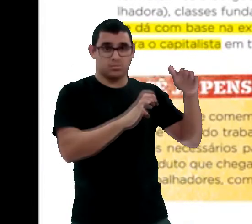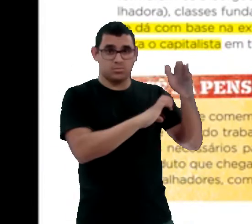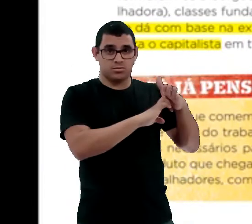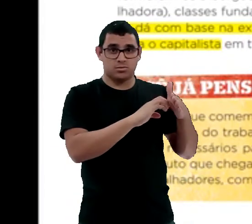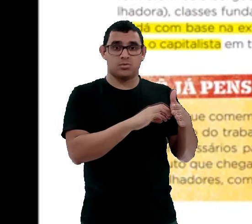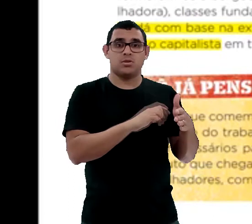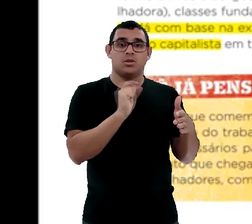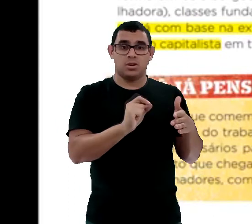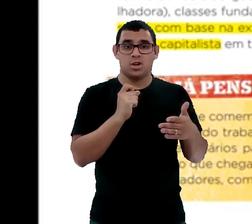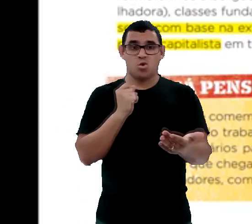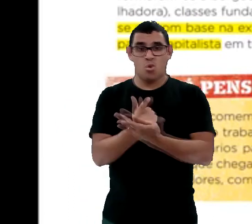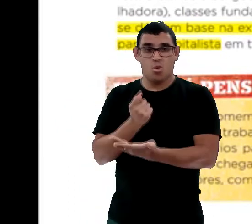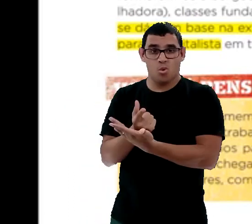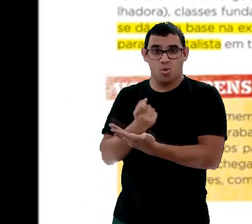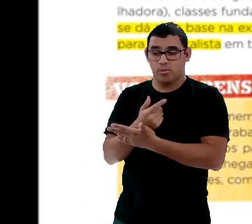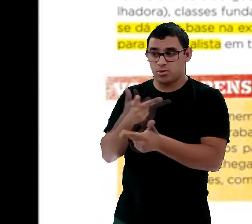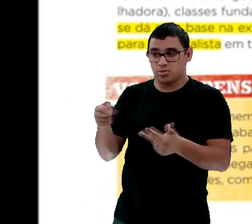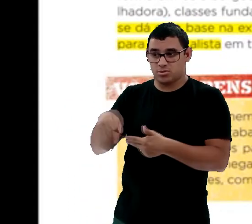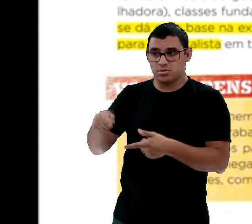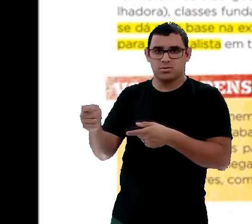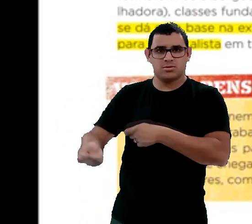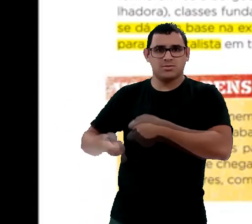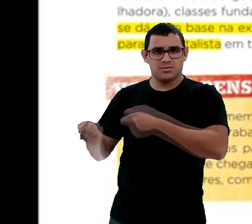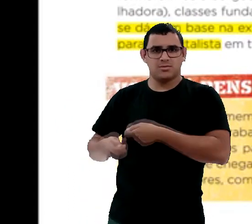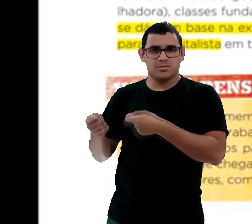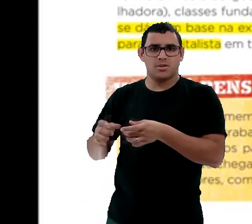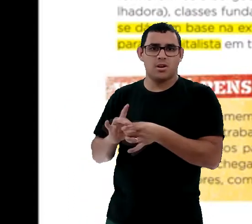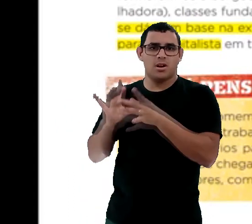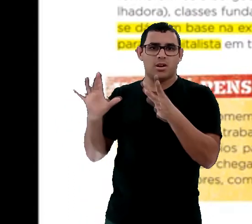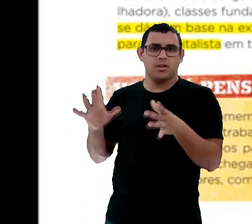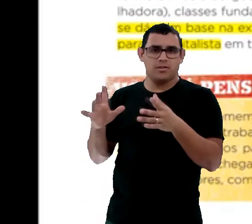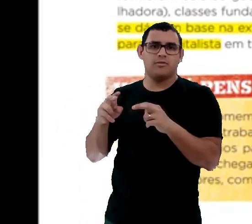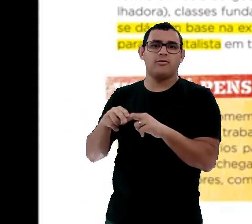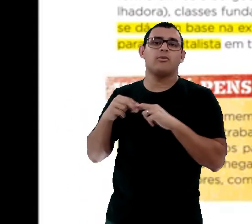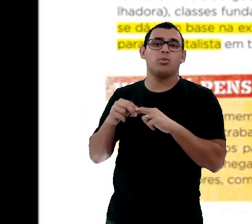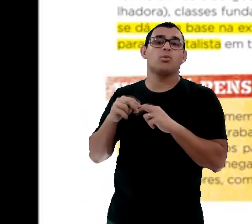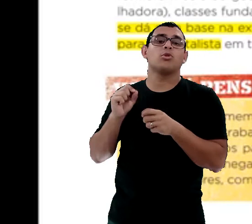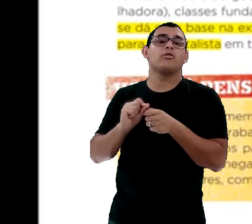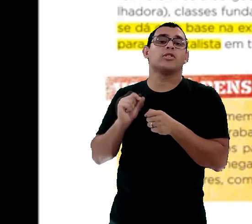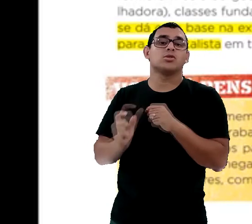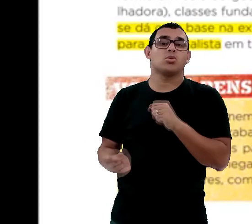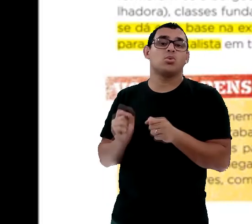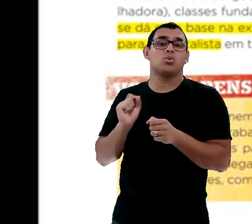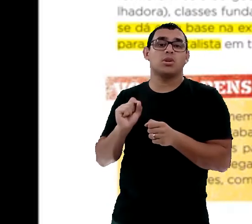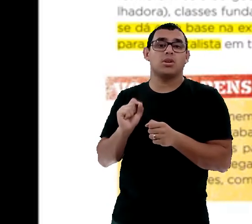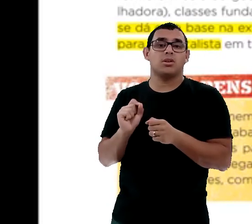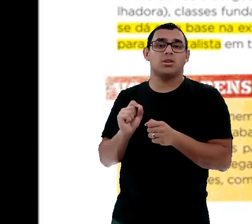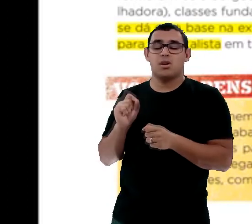Marx idealizou essa questão de que foi a burguesia que